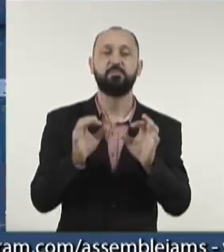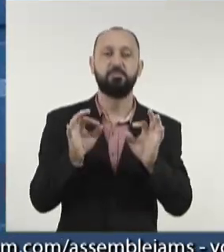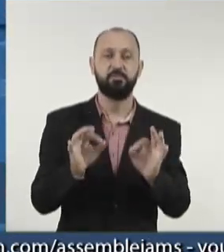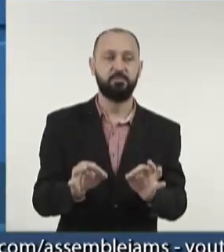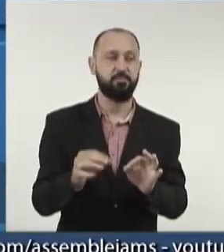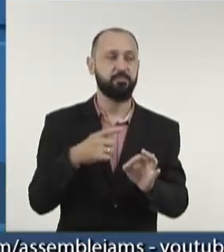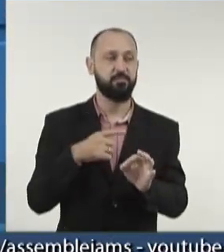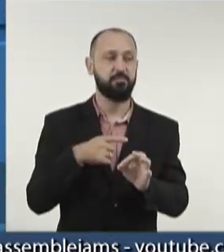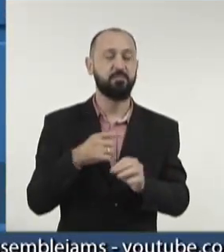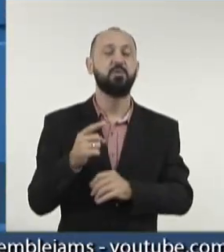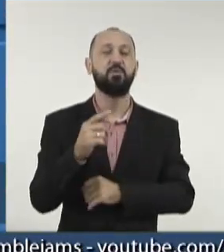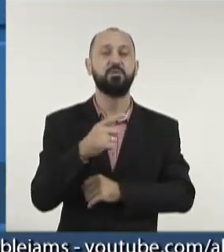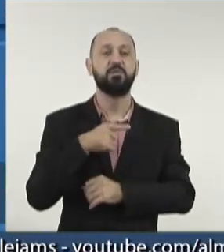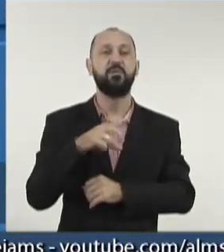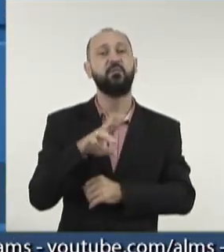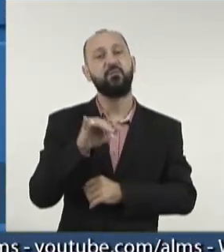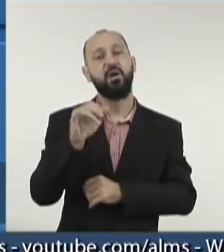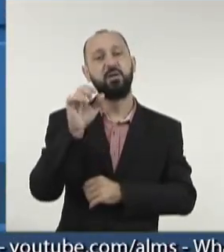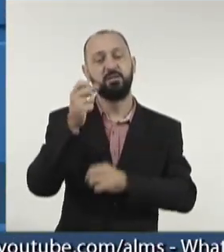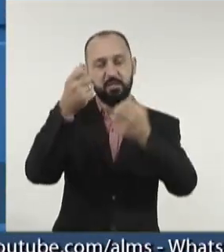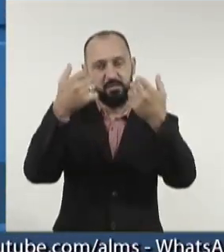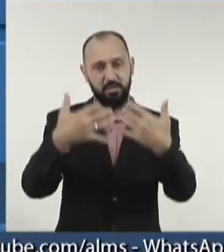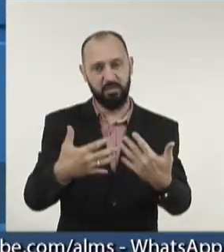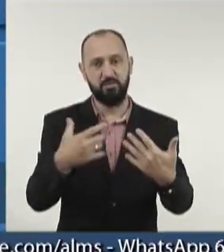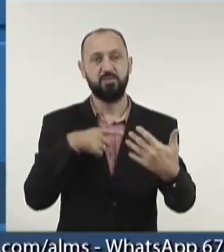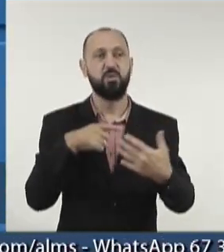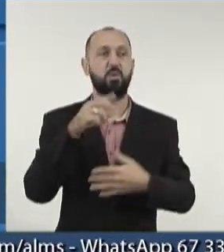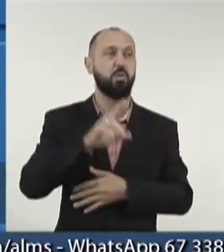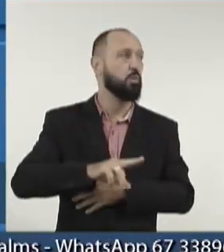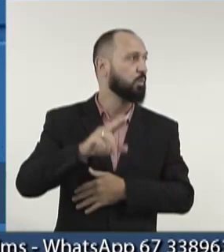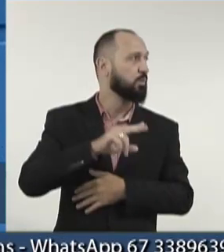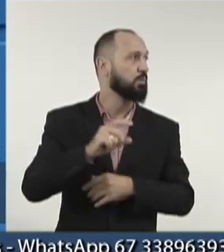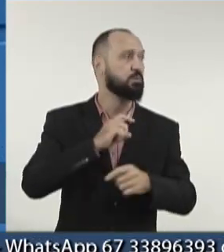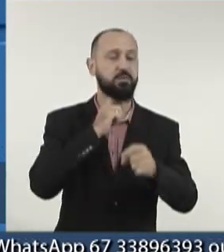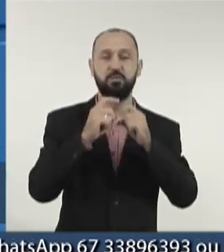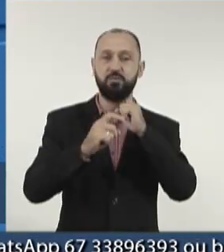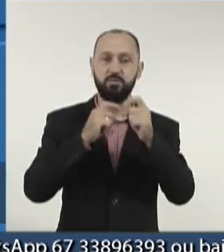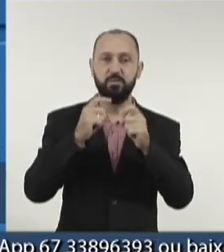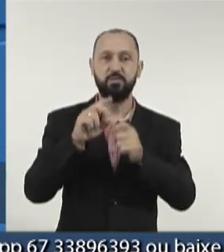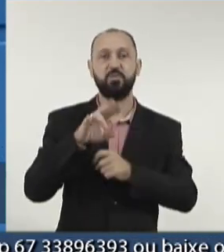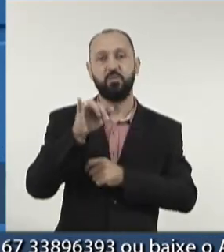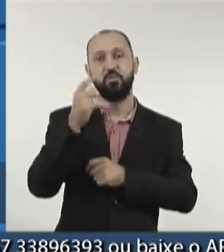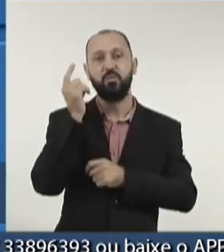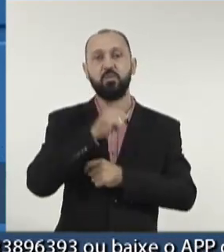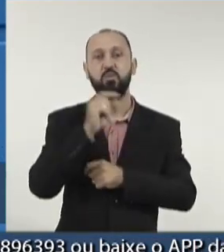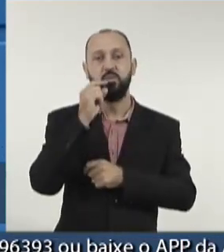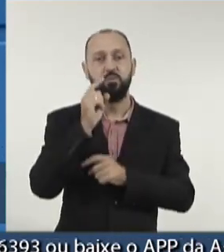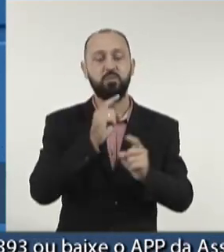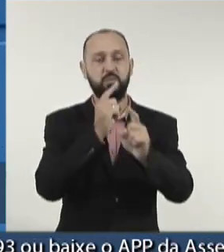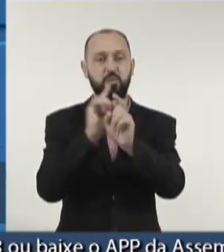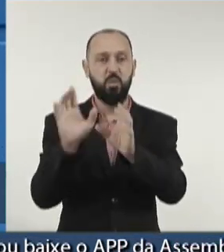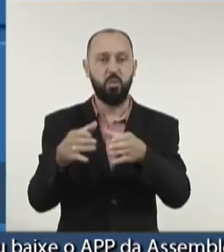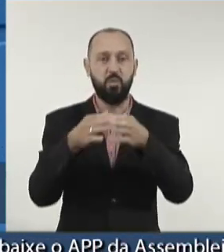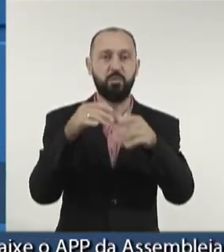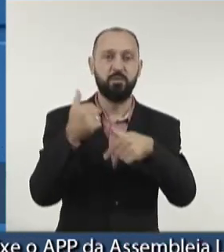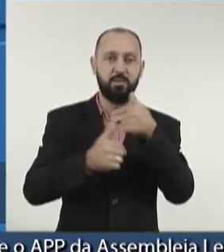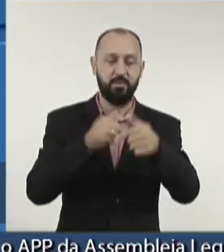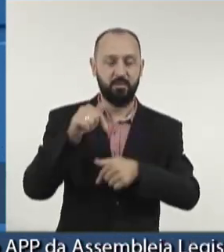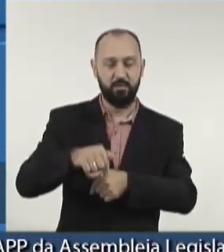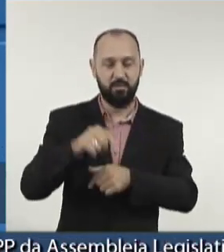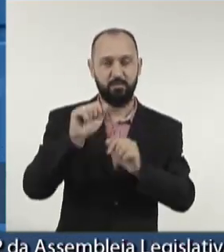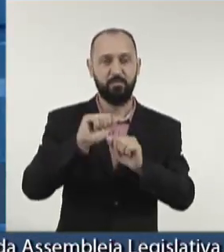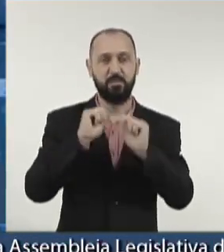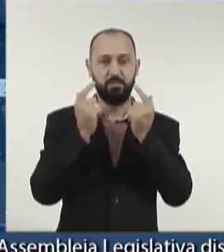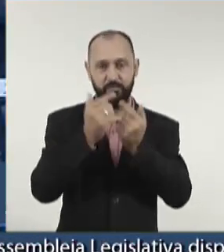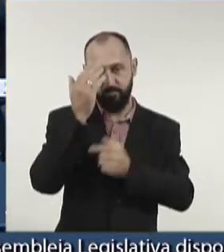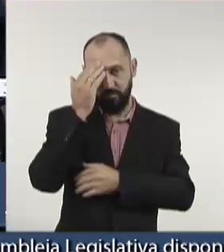que Vossa Excelência vai ser esclarecido de todas as dúvidas que nós vamos, em conjunto, trabalhar aqui na Assembleia.